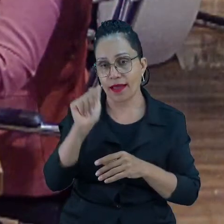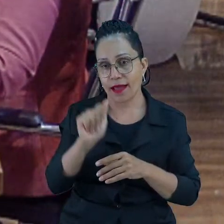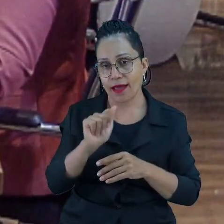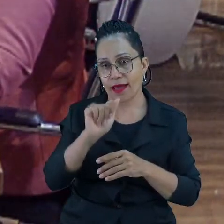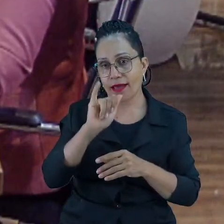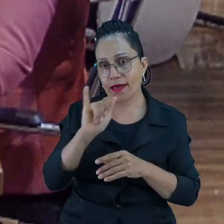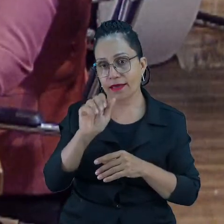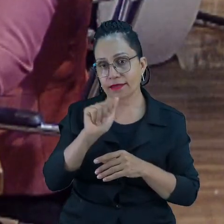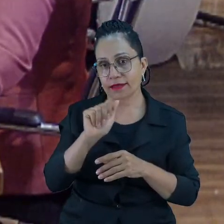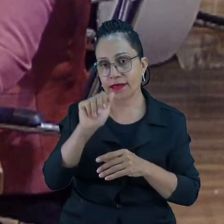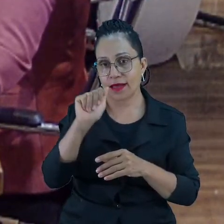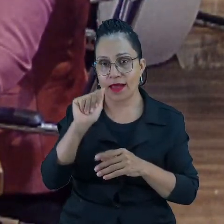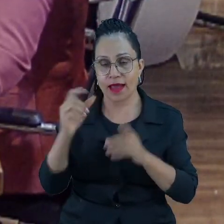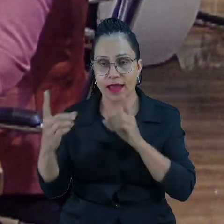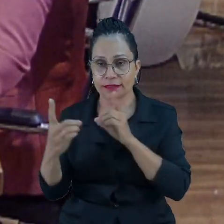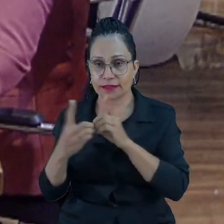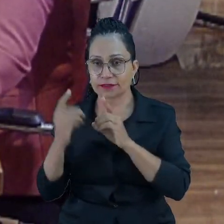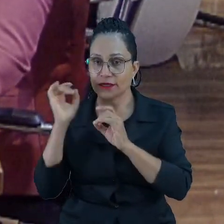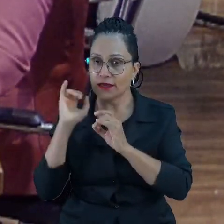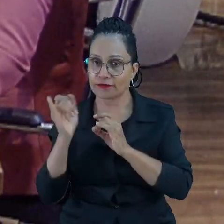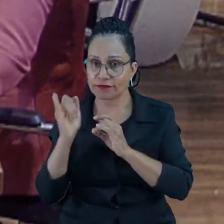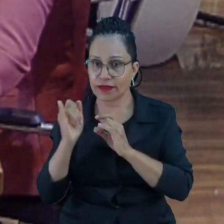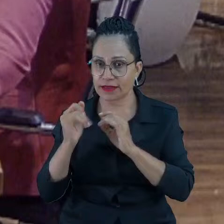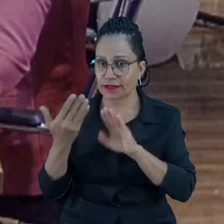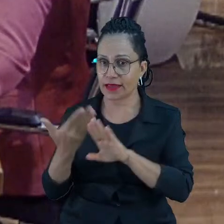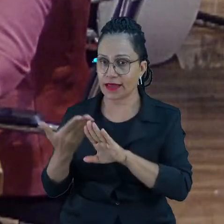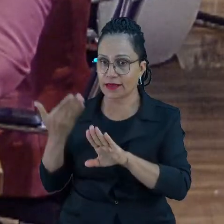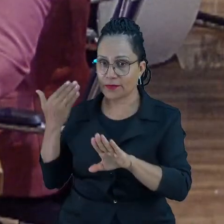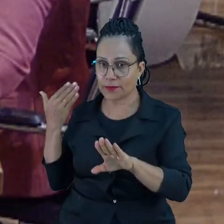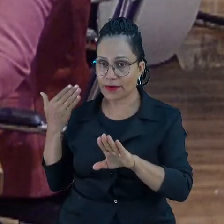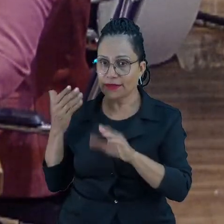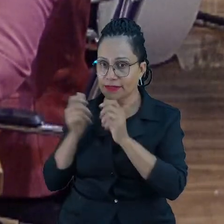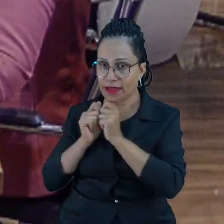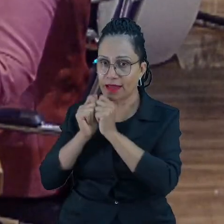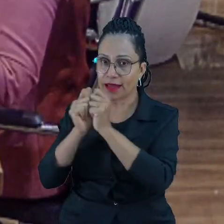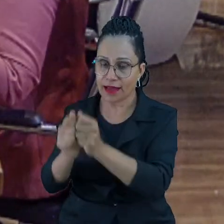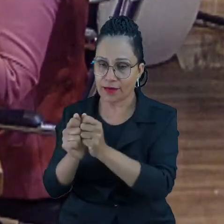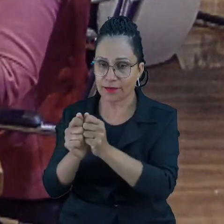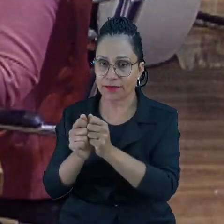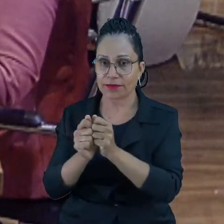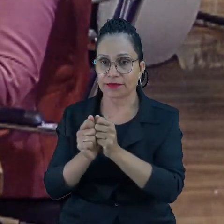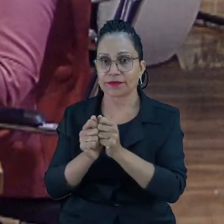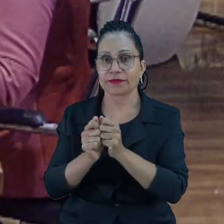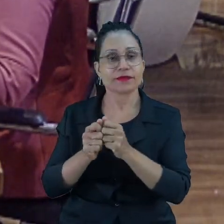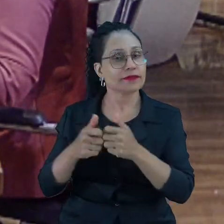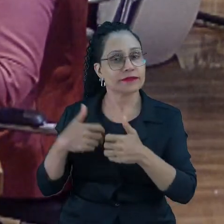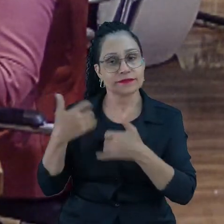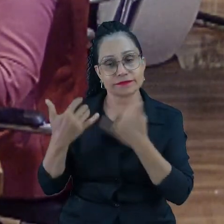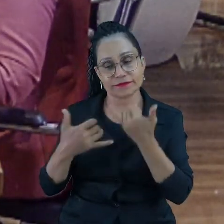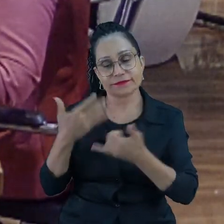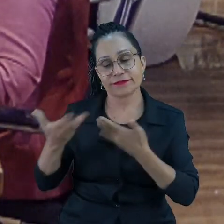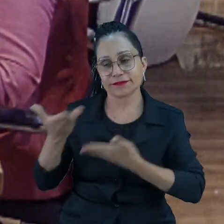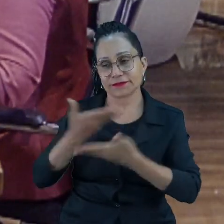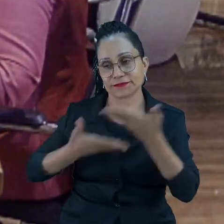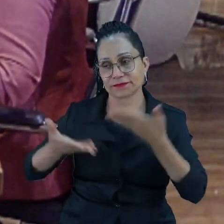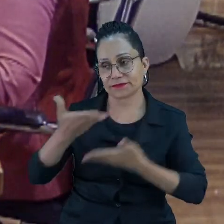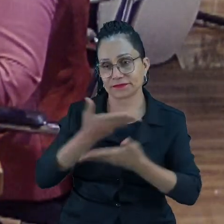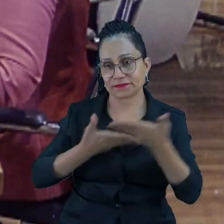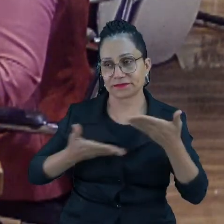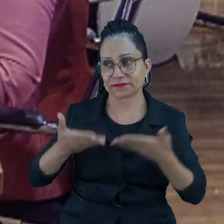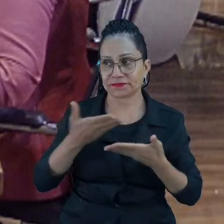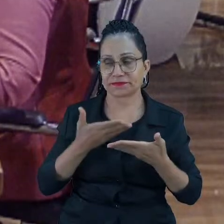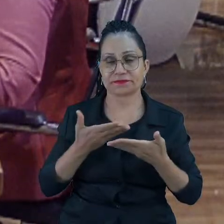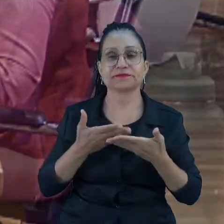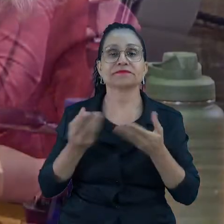é atendida, informada, afastada, acompanhada, né? Então, assim, foi muito interativo, foi muito bacana a forma